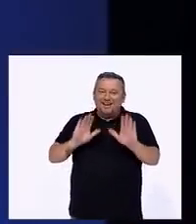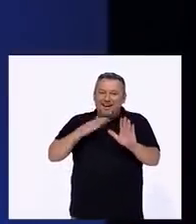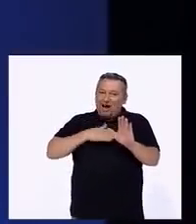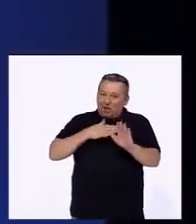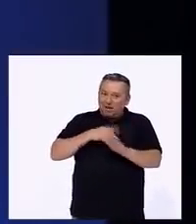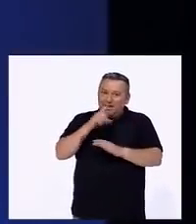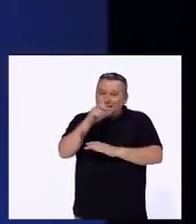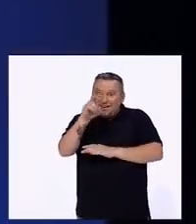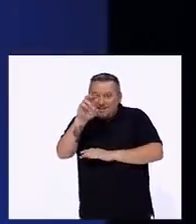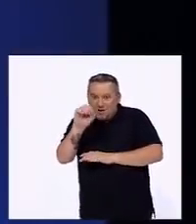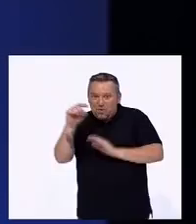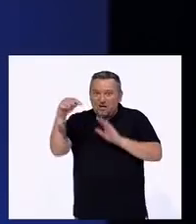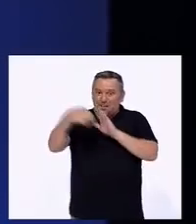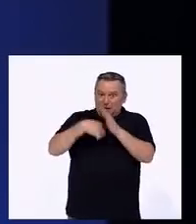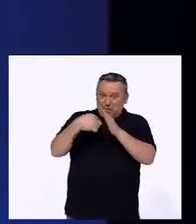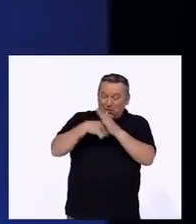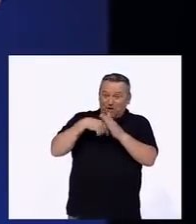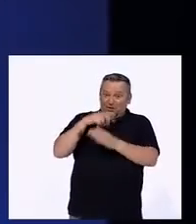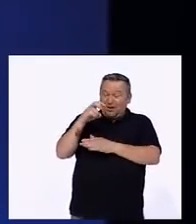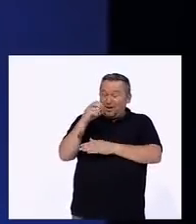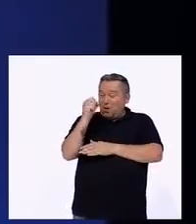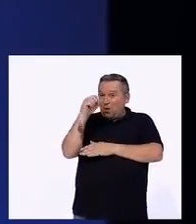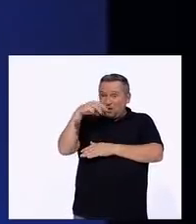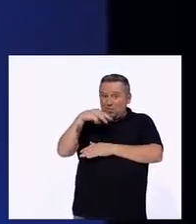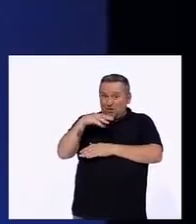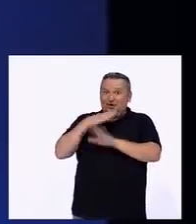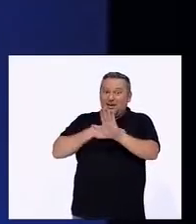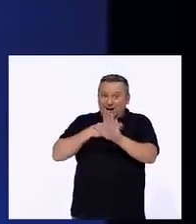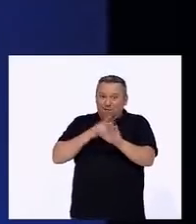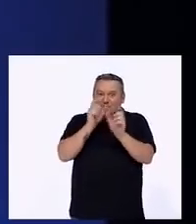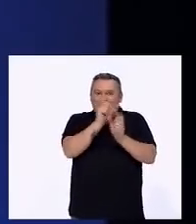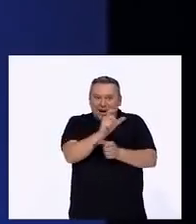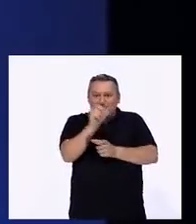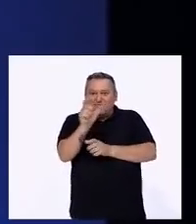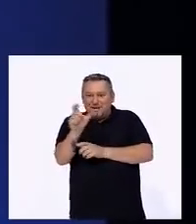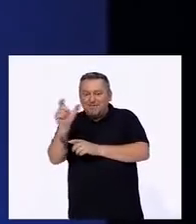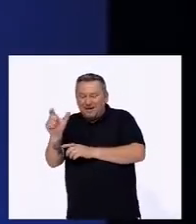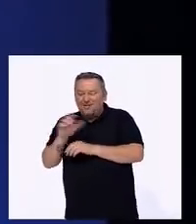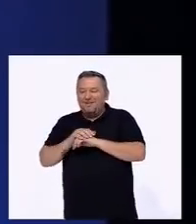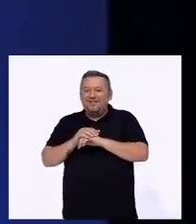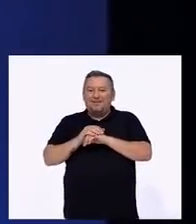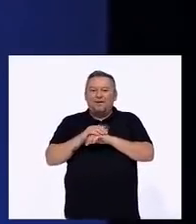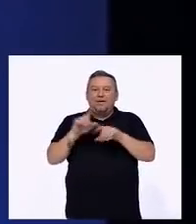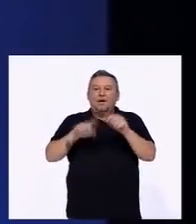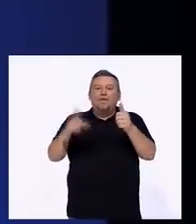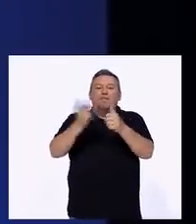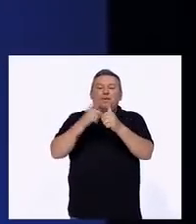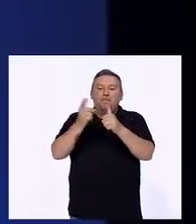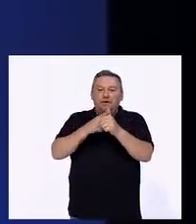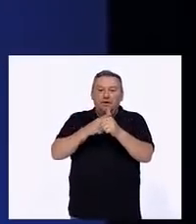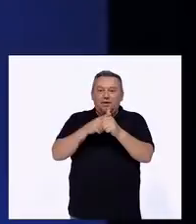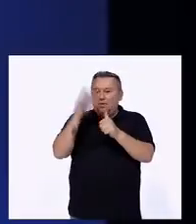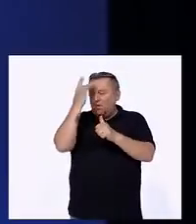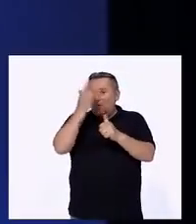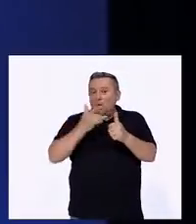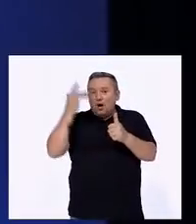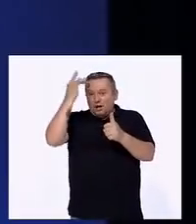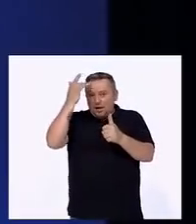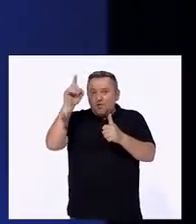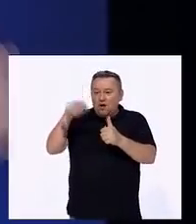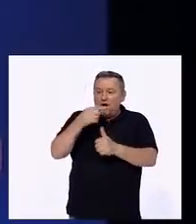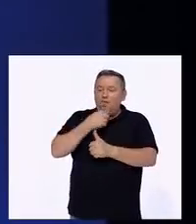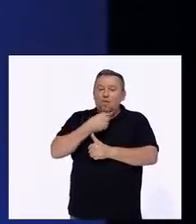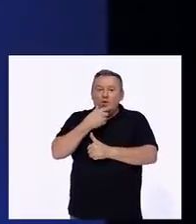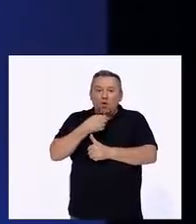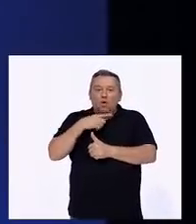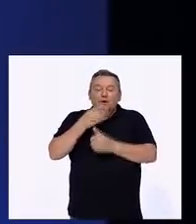150 perguntas, eu tenho 8 minutos para responder. Vamos por partes, vamos lá. Então, assim... Primeiro, quem é o Haddad tranquilão? Ele é o homem